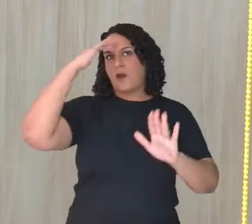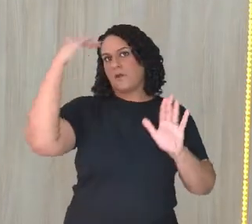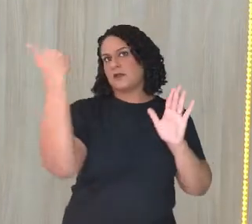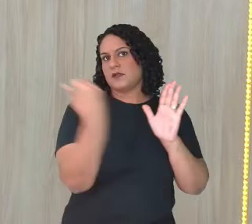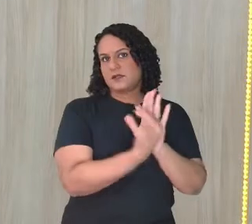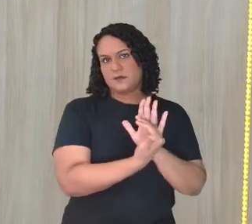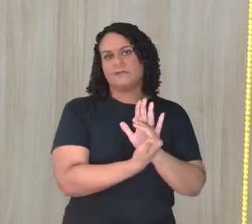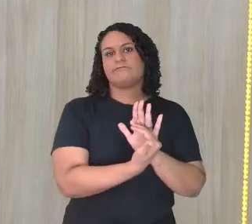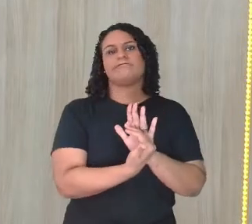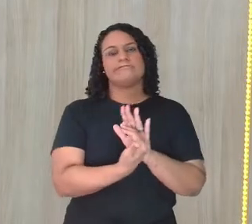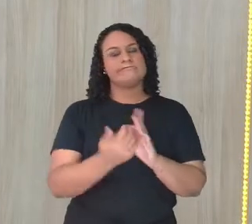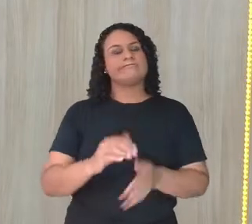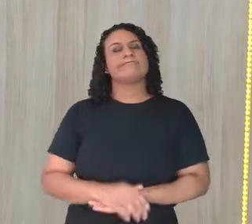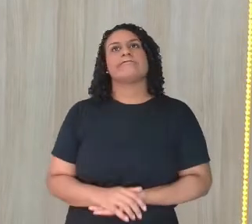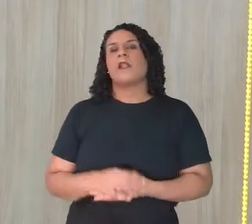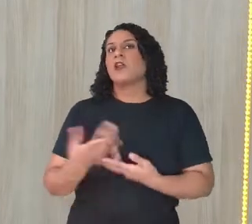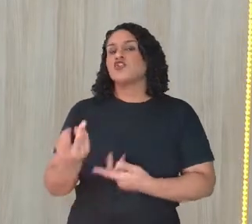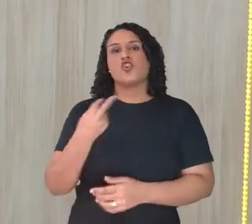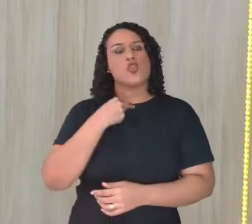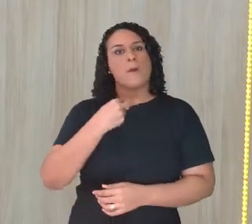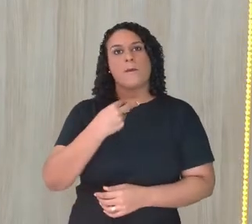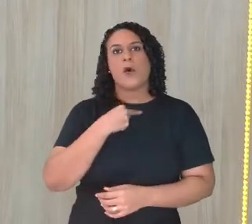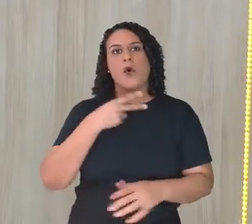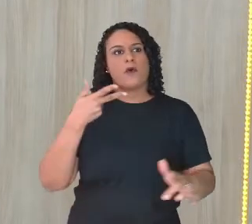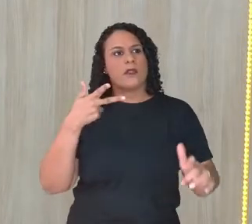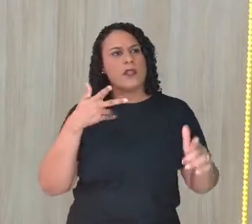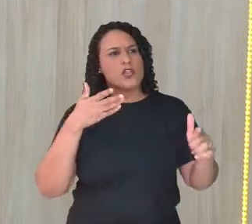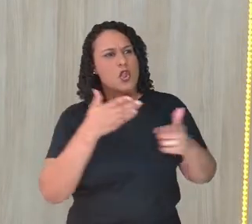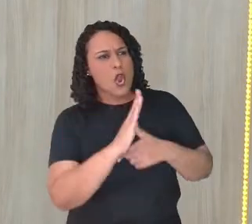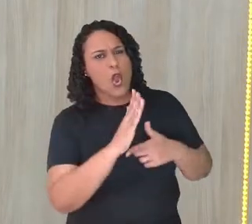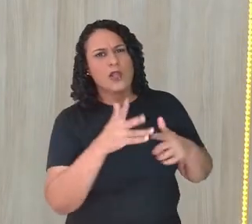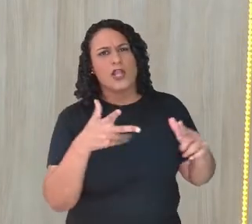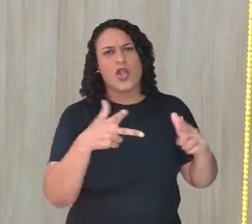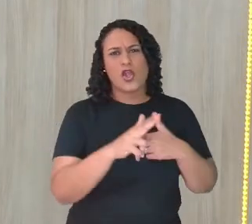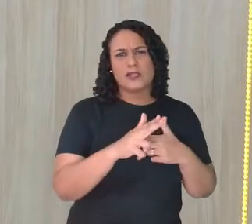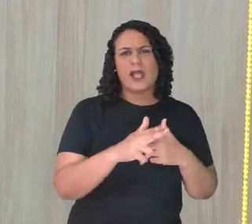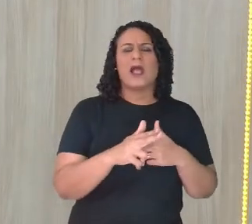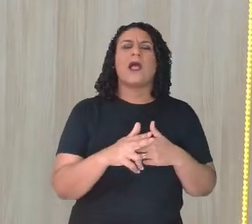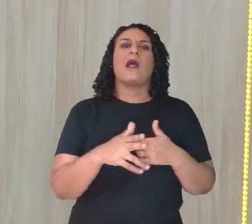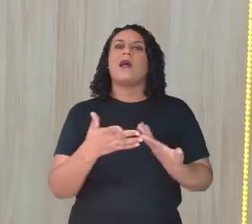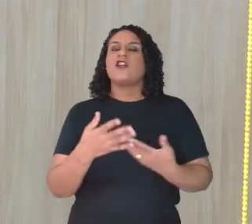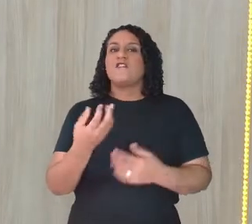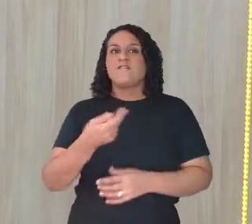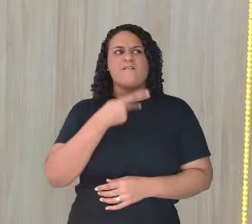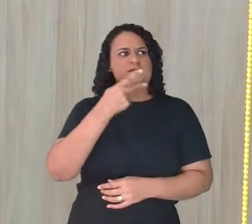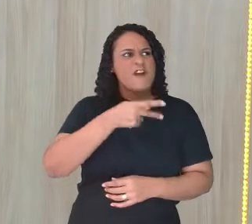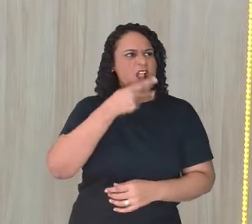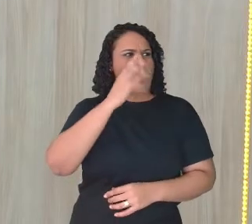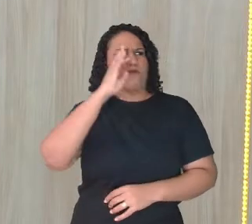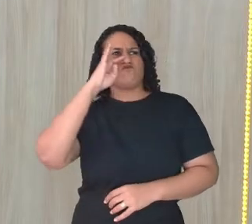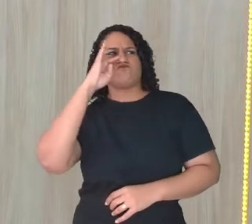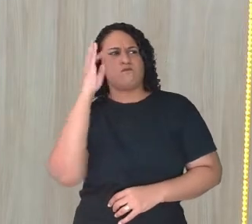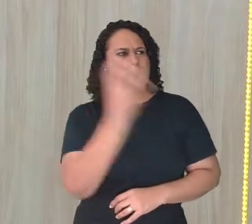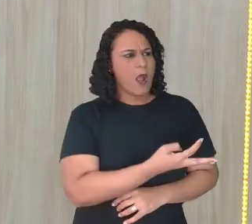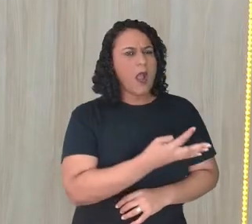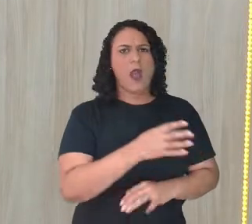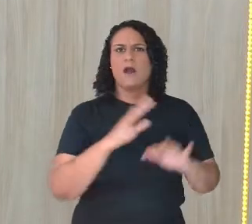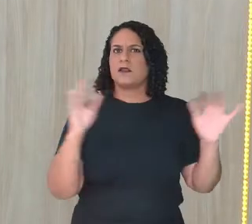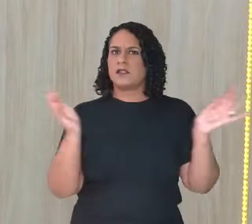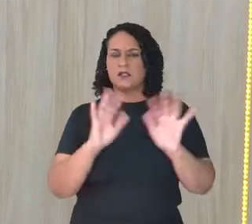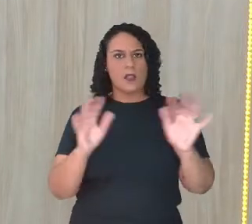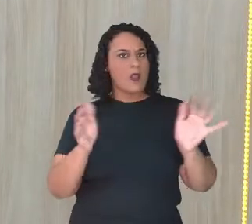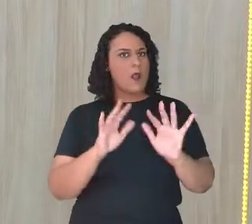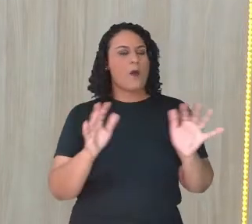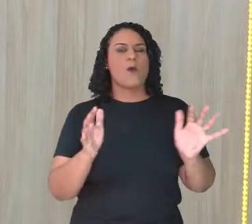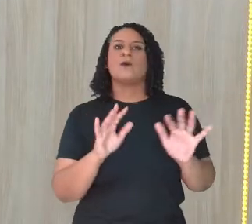não pode, de forma alguma, interromper o outro. A gente não pode falar de forma agressiva. A gente não pode trazer para o lado